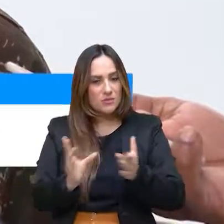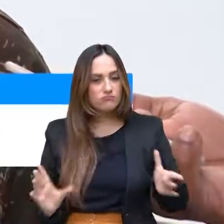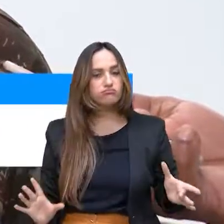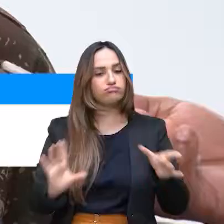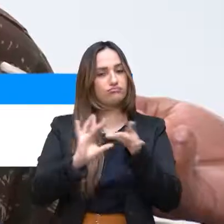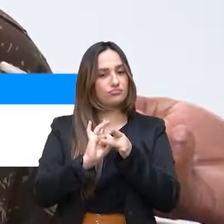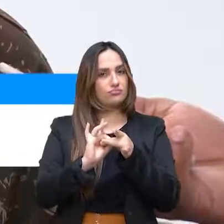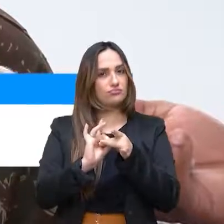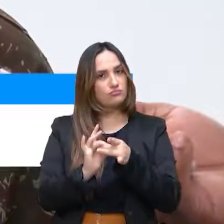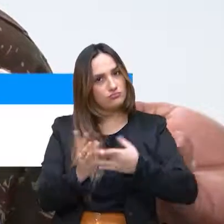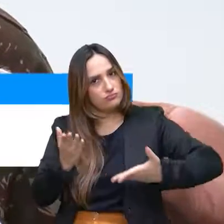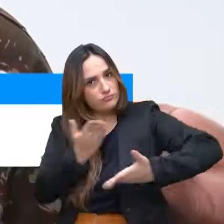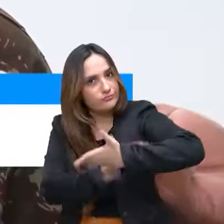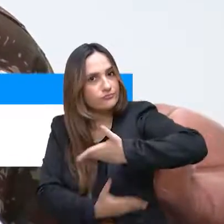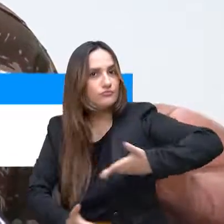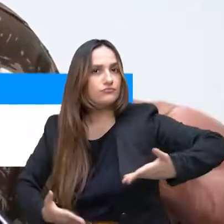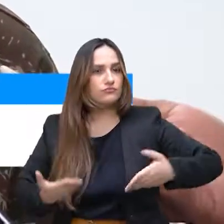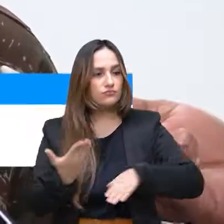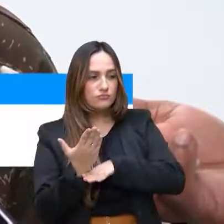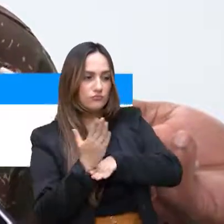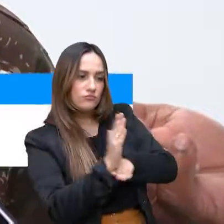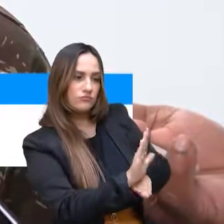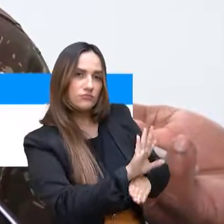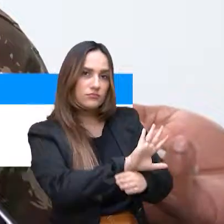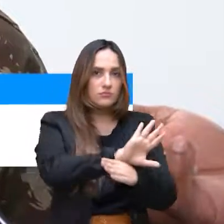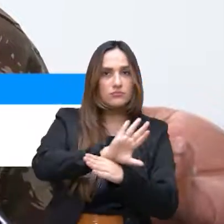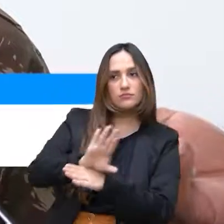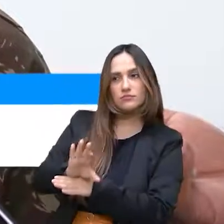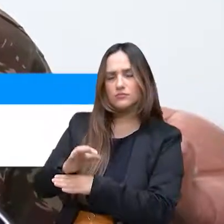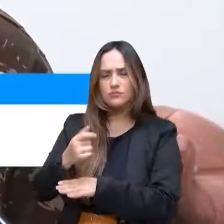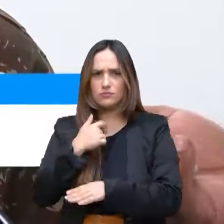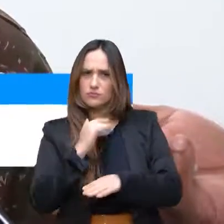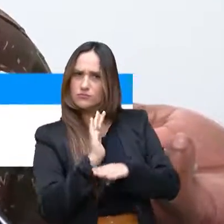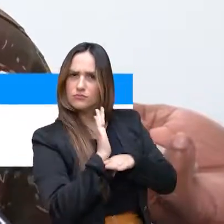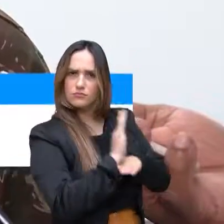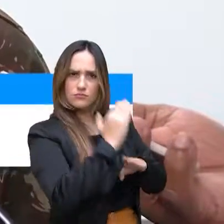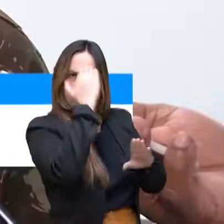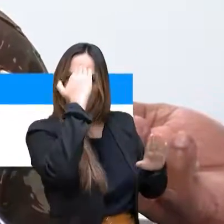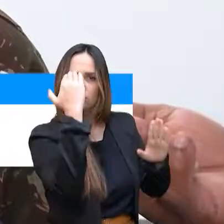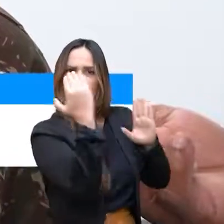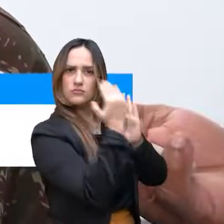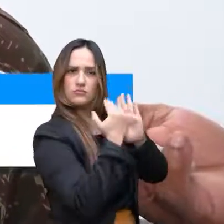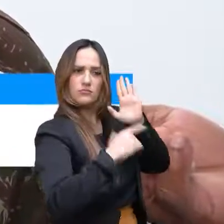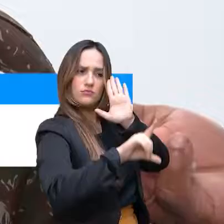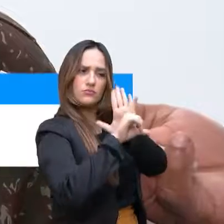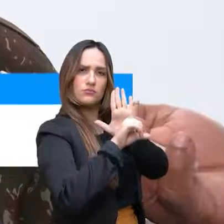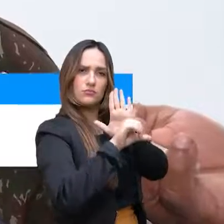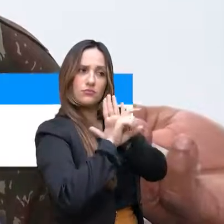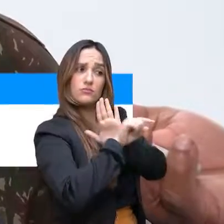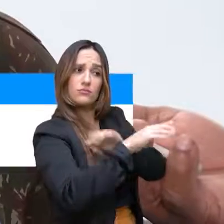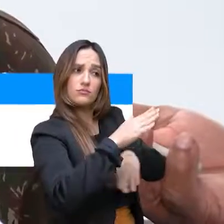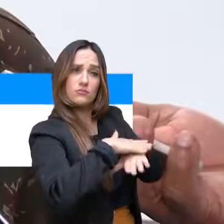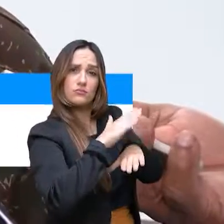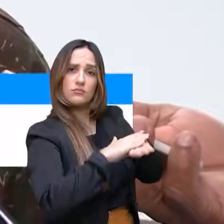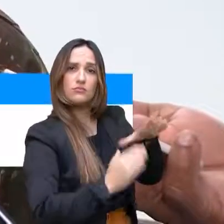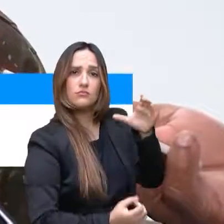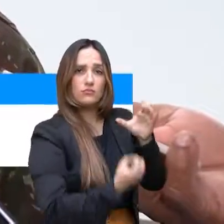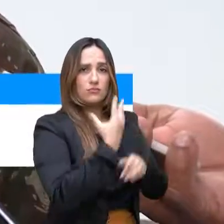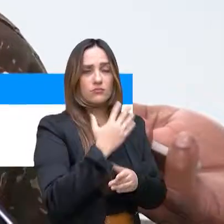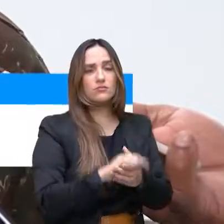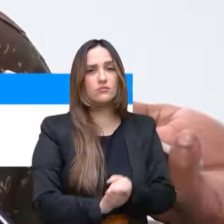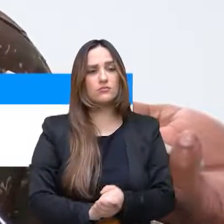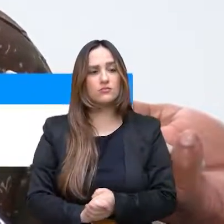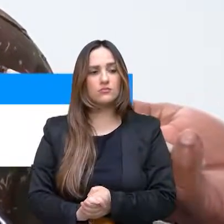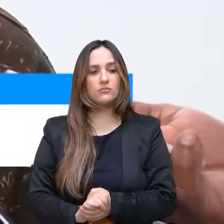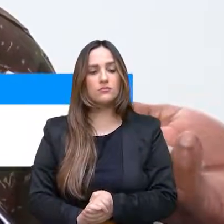nós estaremos sempre integrados, sempre ajudando a cumprir as leis que são formuladas aqui nessa